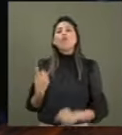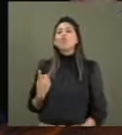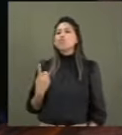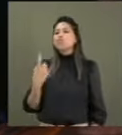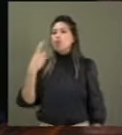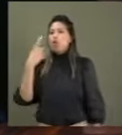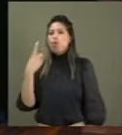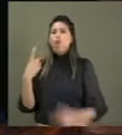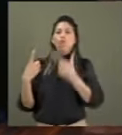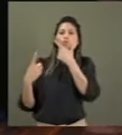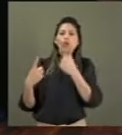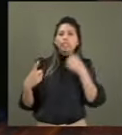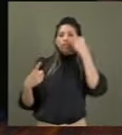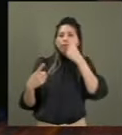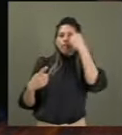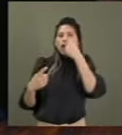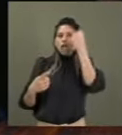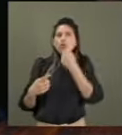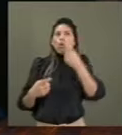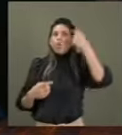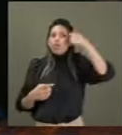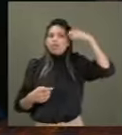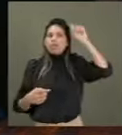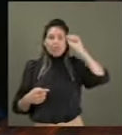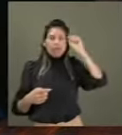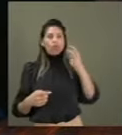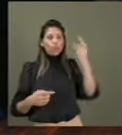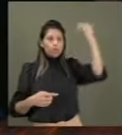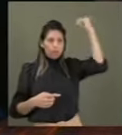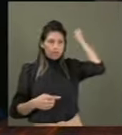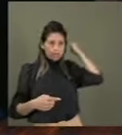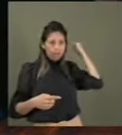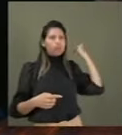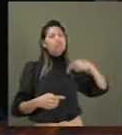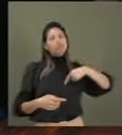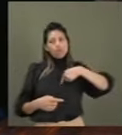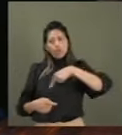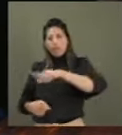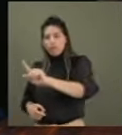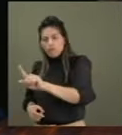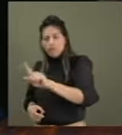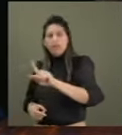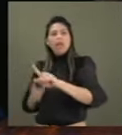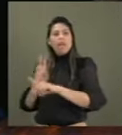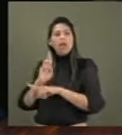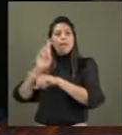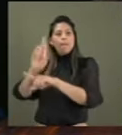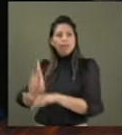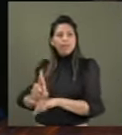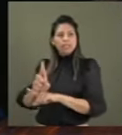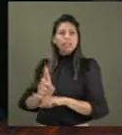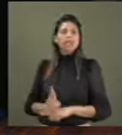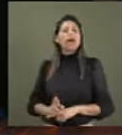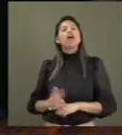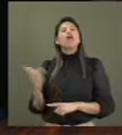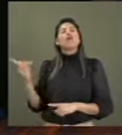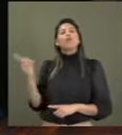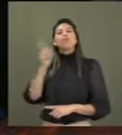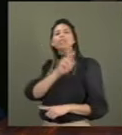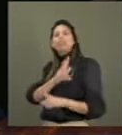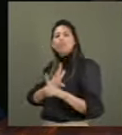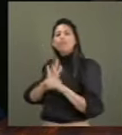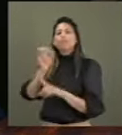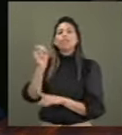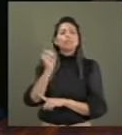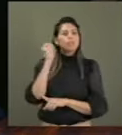defender a política de cotas junto ao Supremo. E lá fui eu. Mas, felizmente, fomos vencedores por